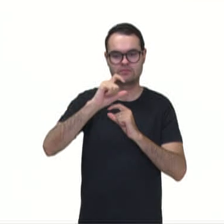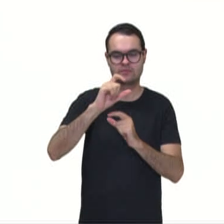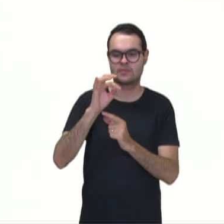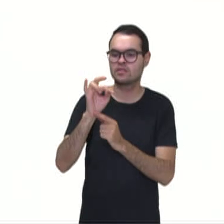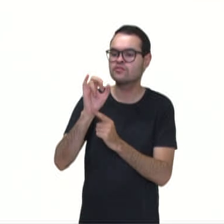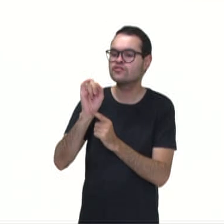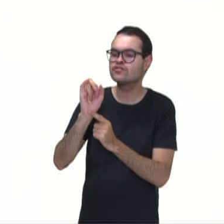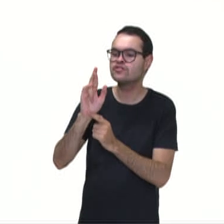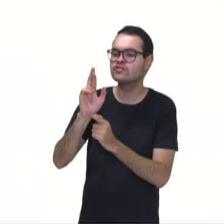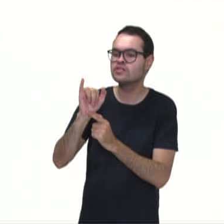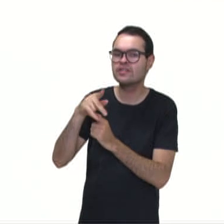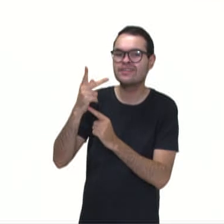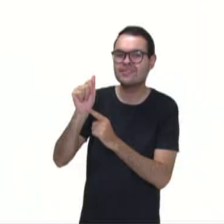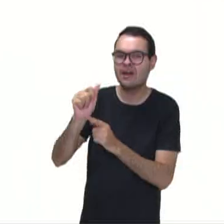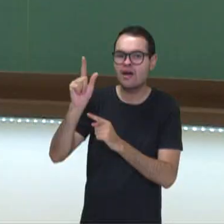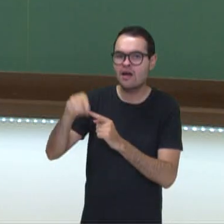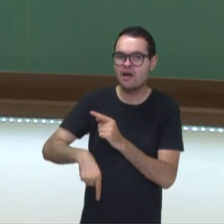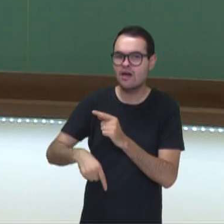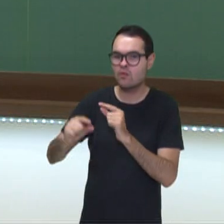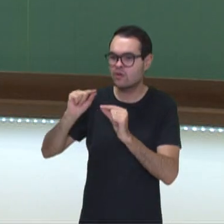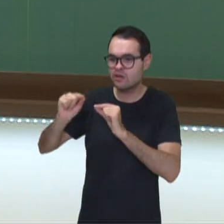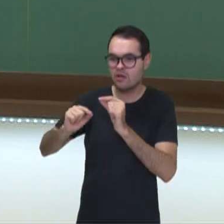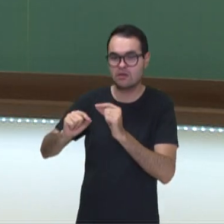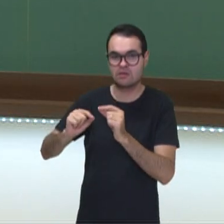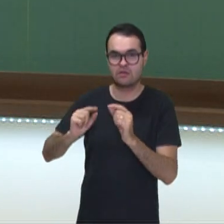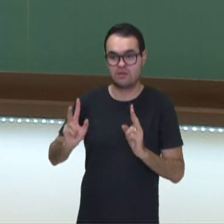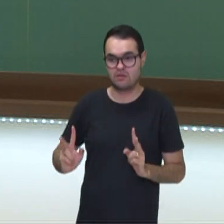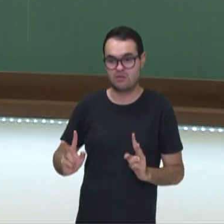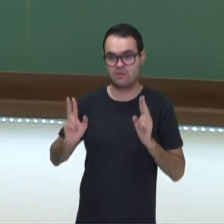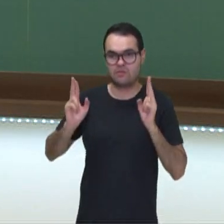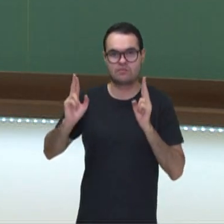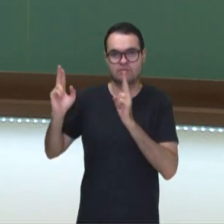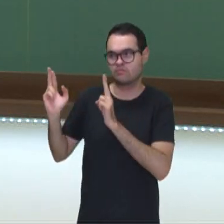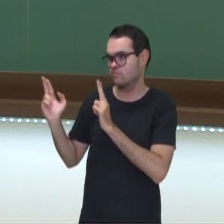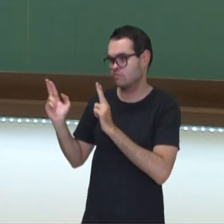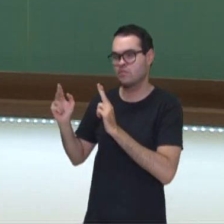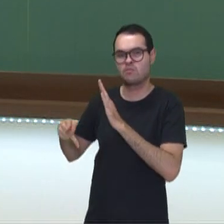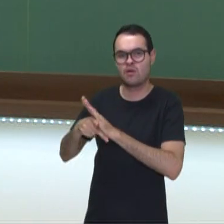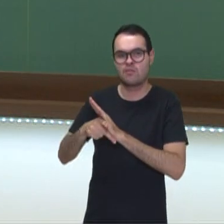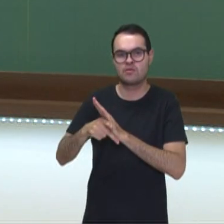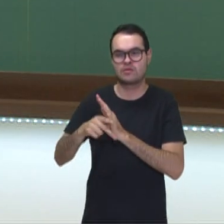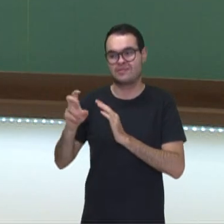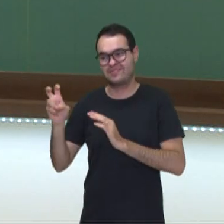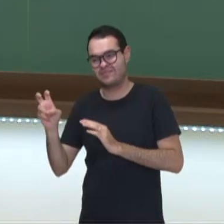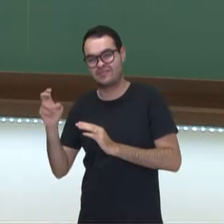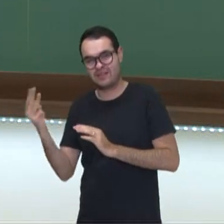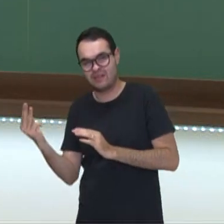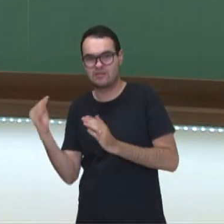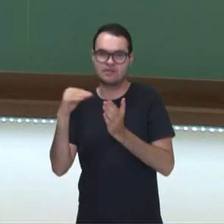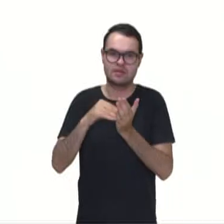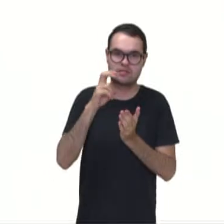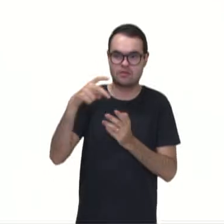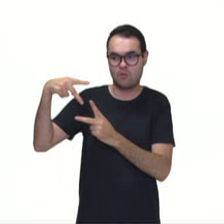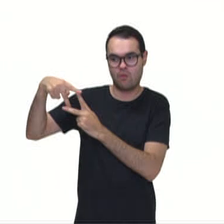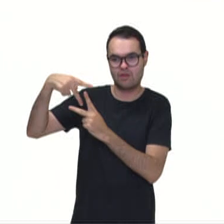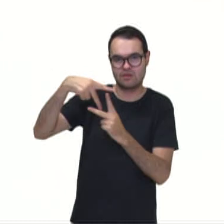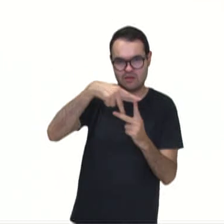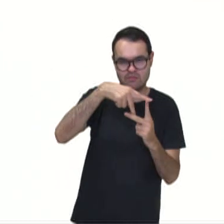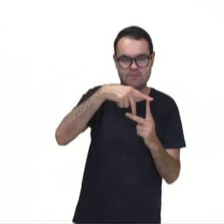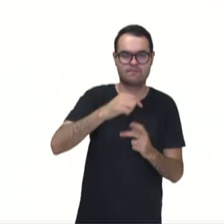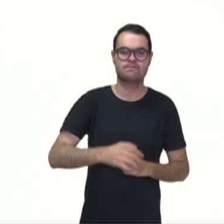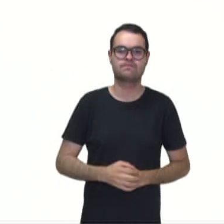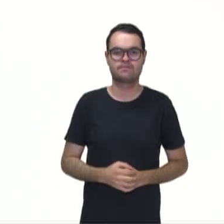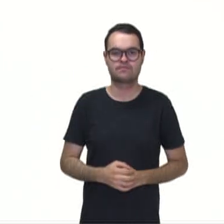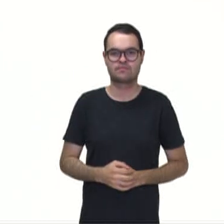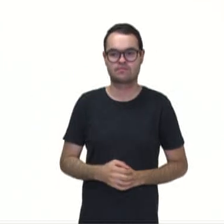de histórias em quadrinhos, né? Marcada por ser uma tira entre 3 ou 5 quadrinhos. Compreendemos que na